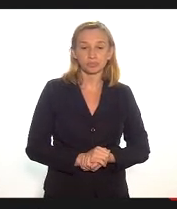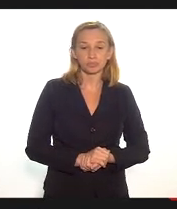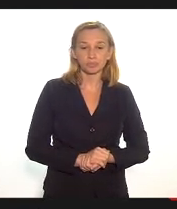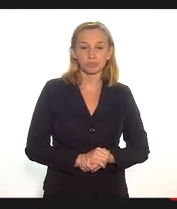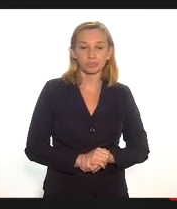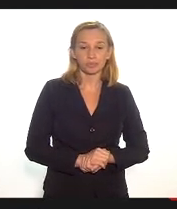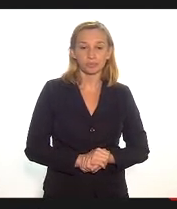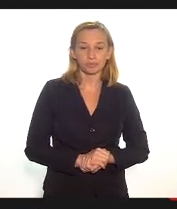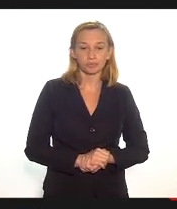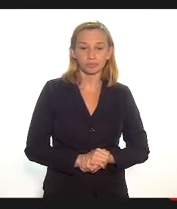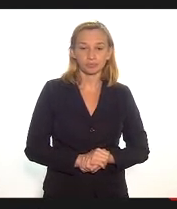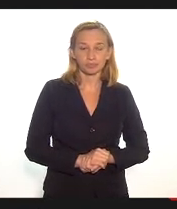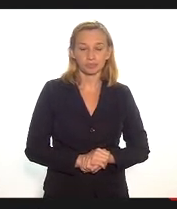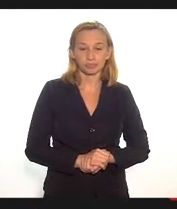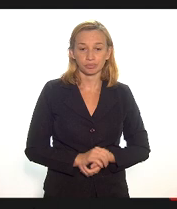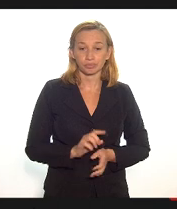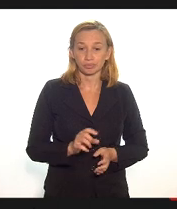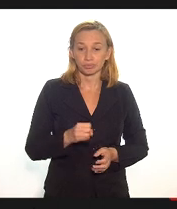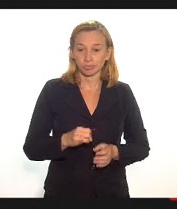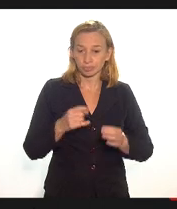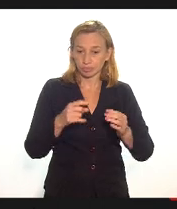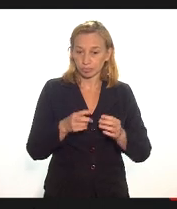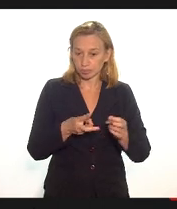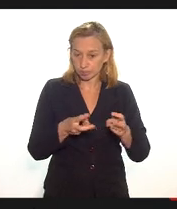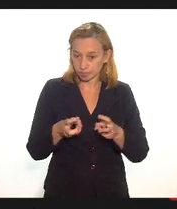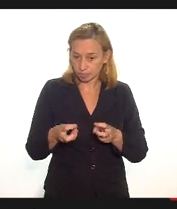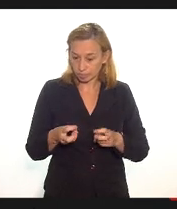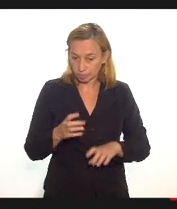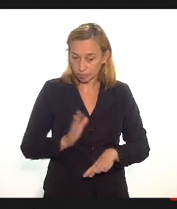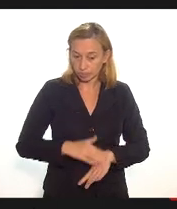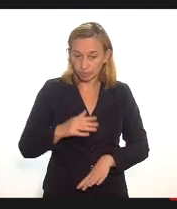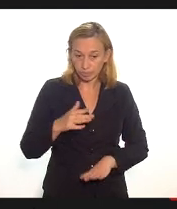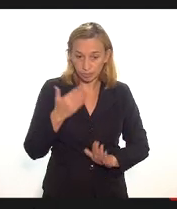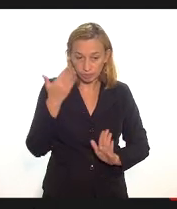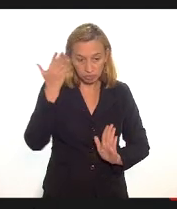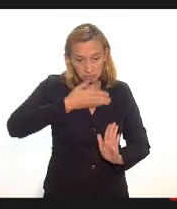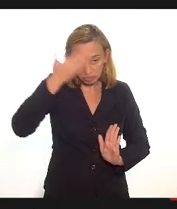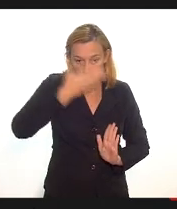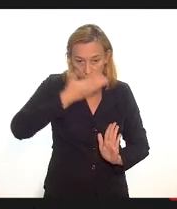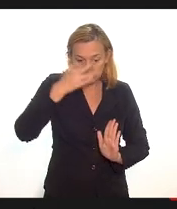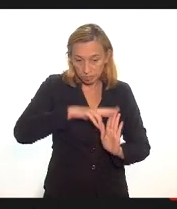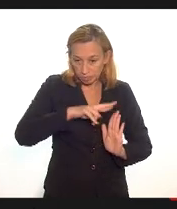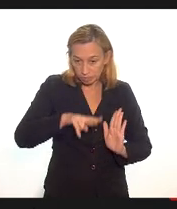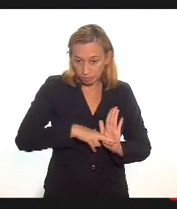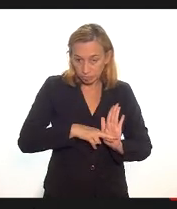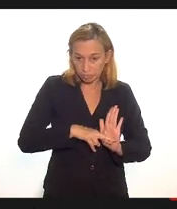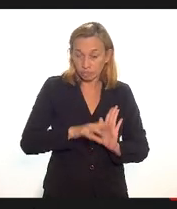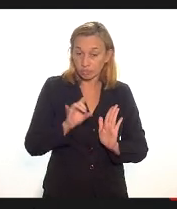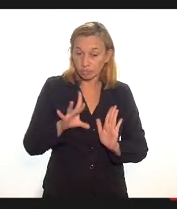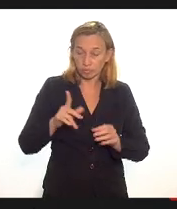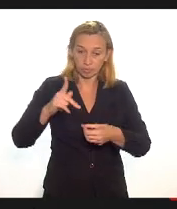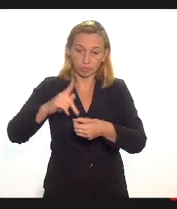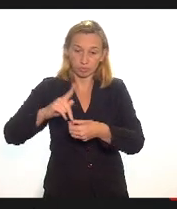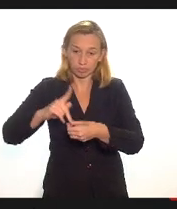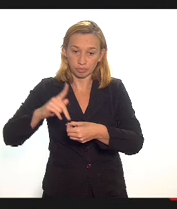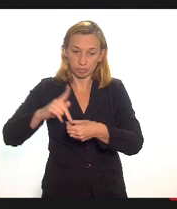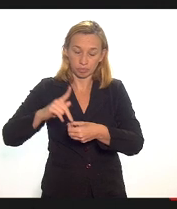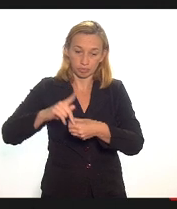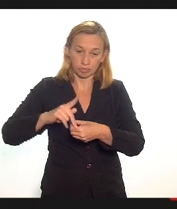sozinha, não dá para ver que regra é essa. Por quê? Porque lá só aparece a Petrobras